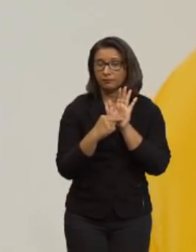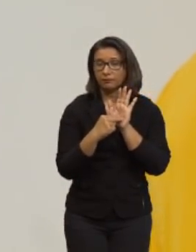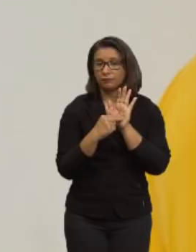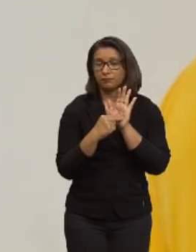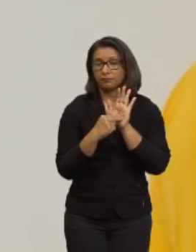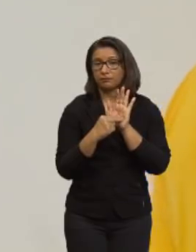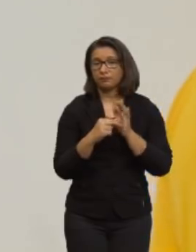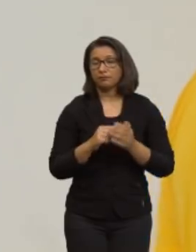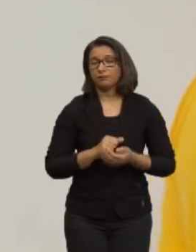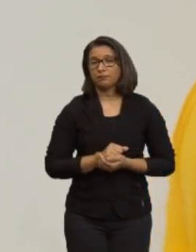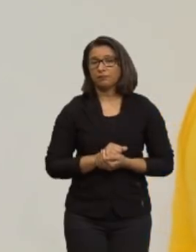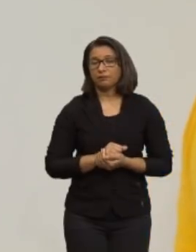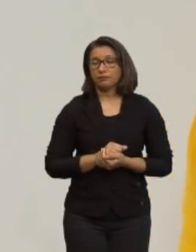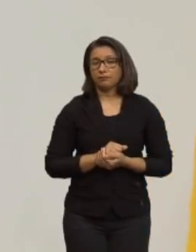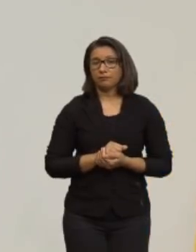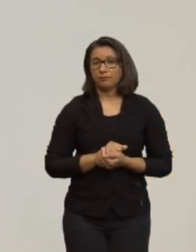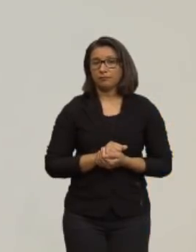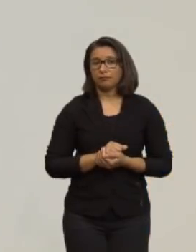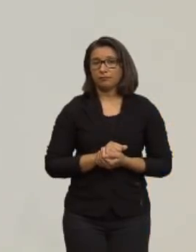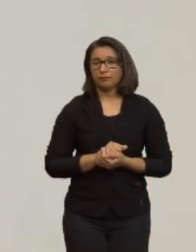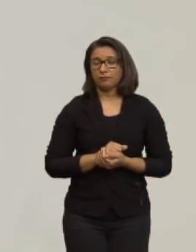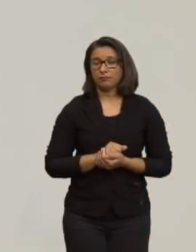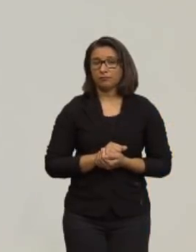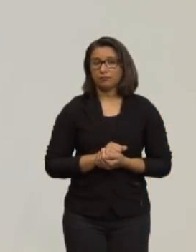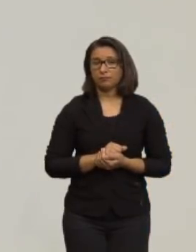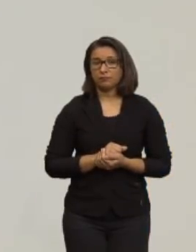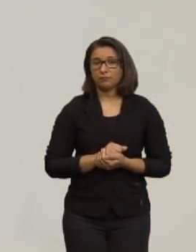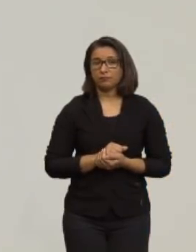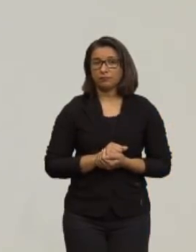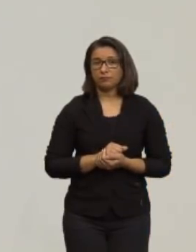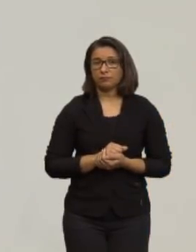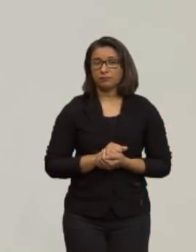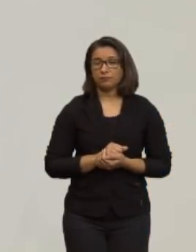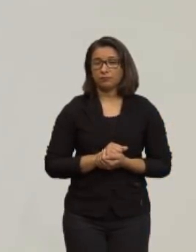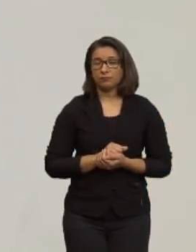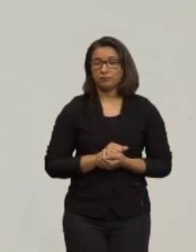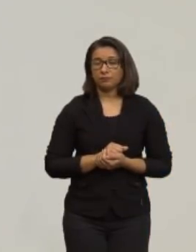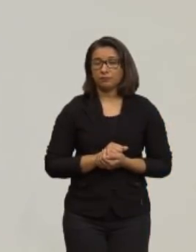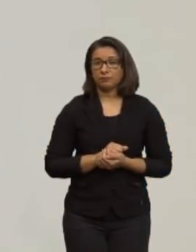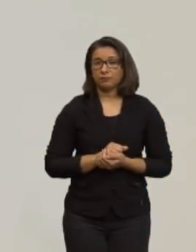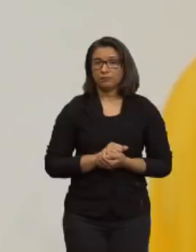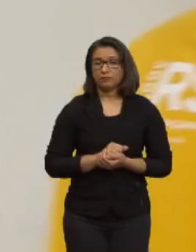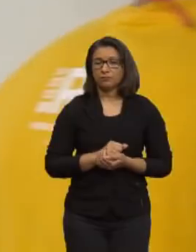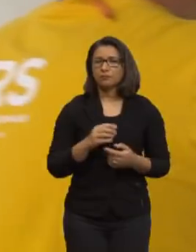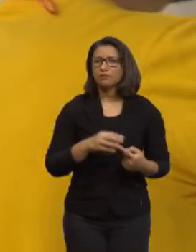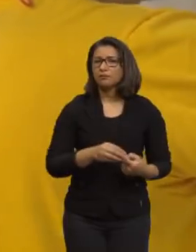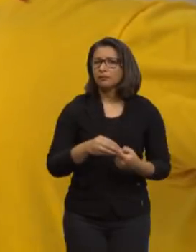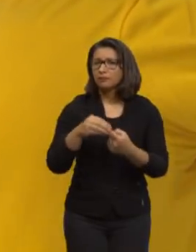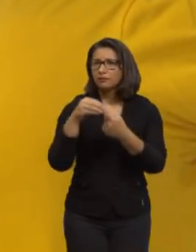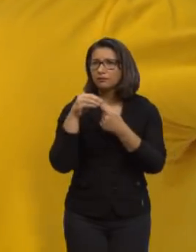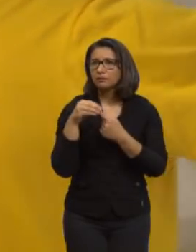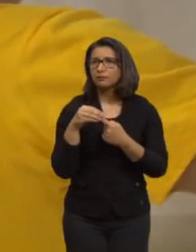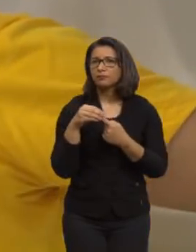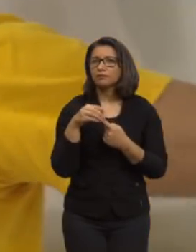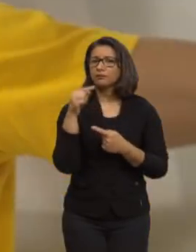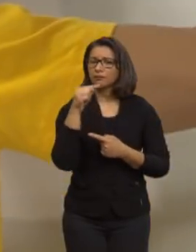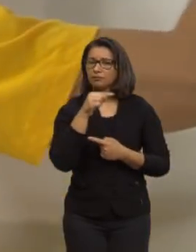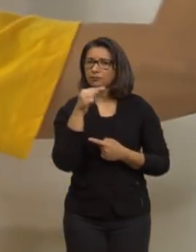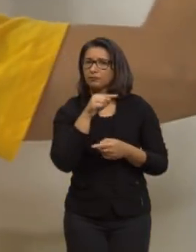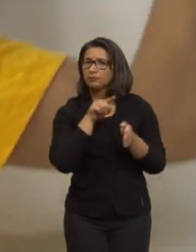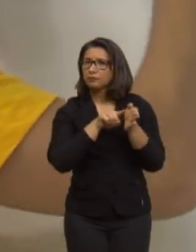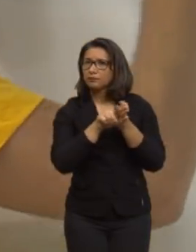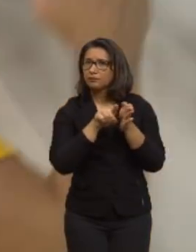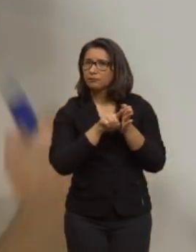tá e aí a nasa principalmente nessas questões